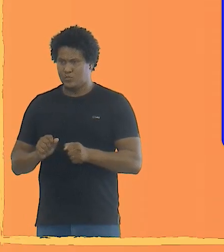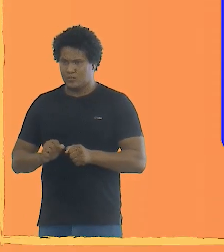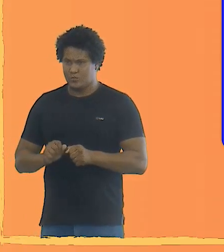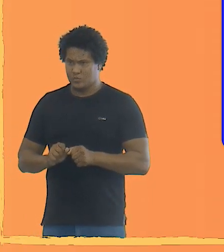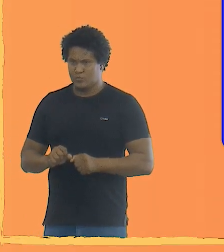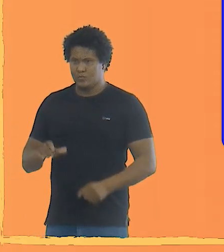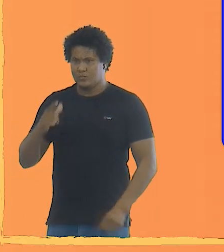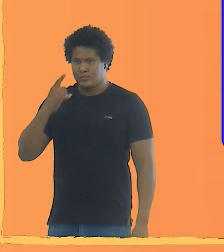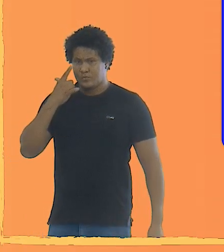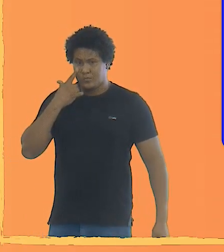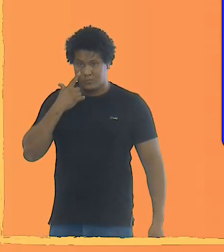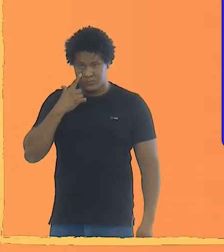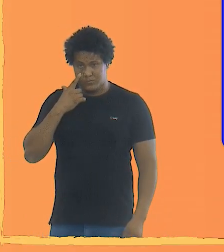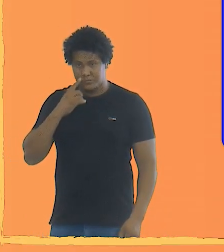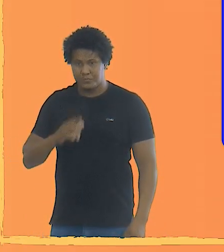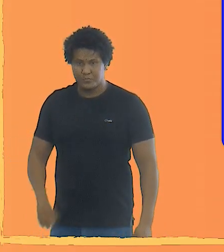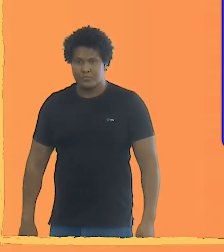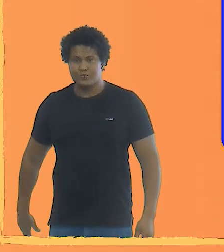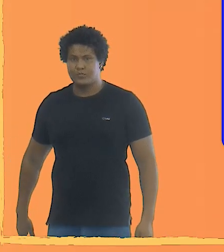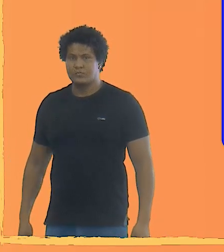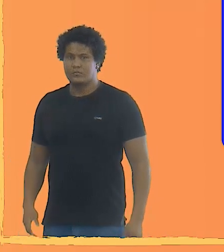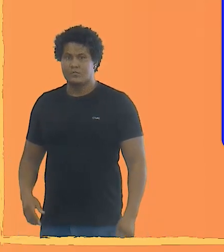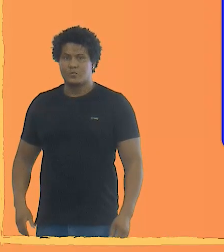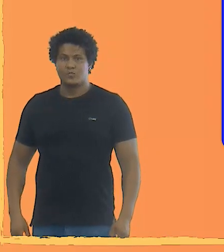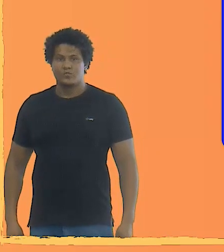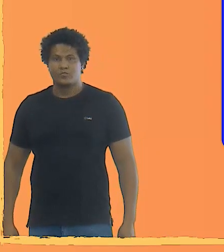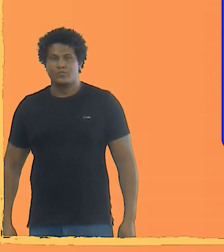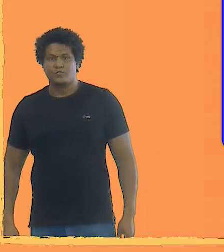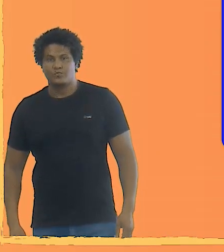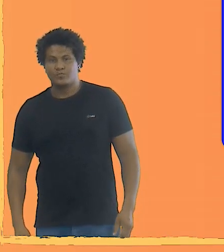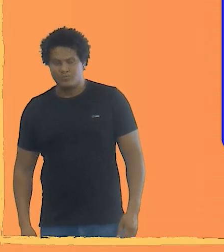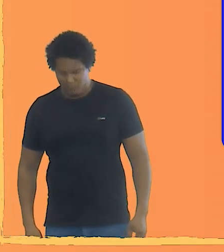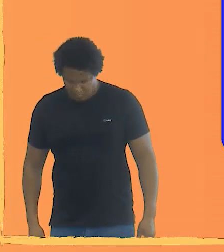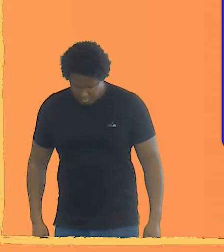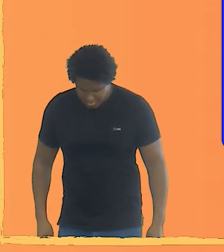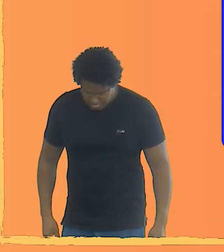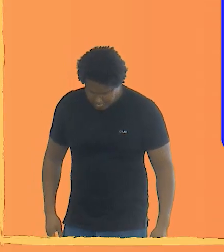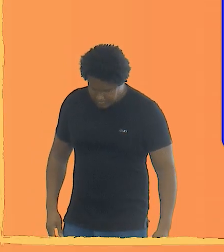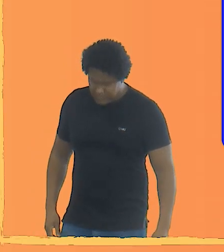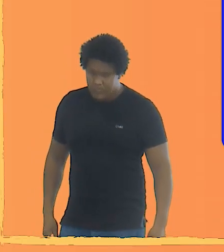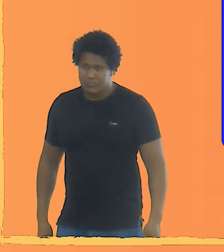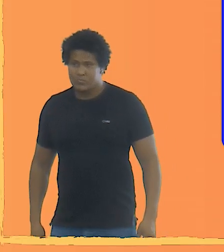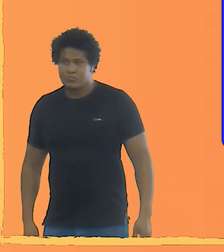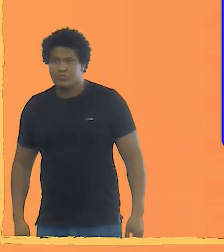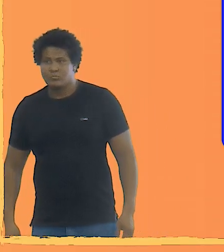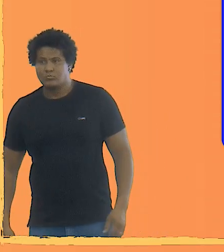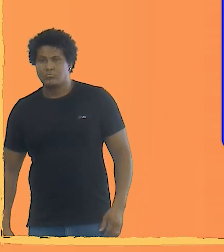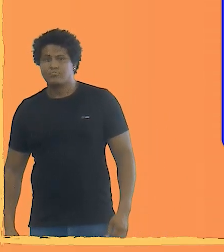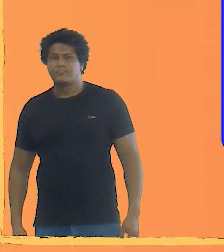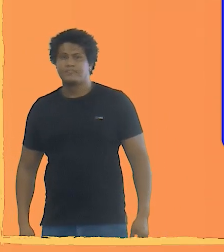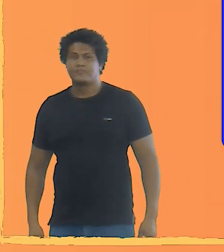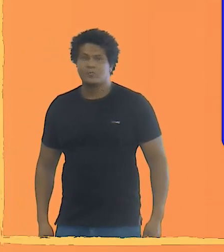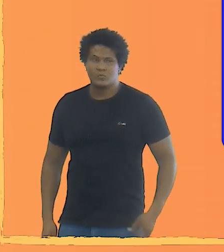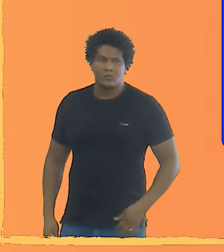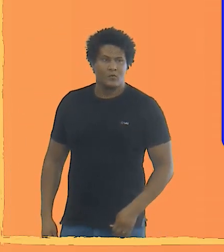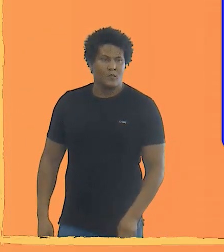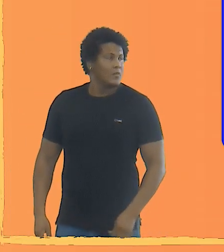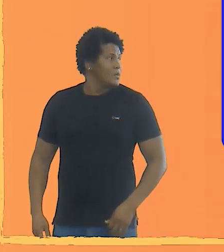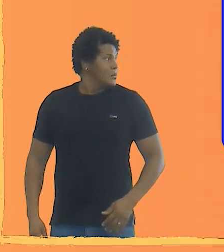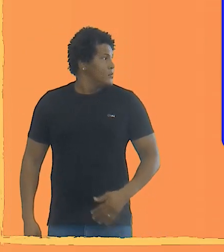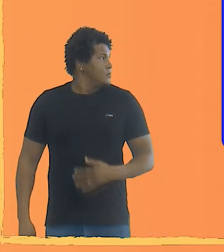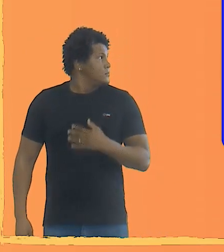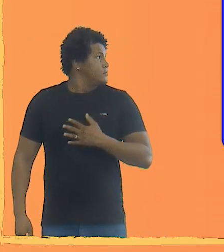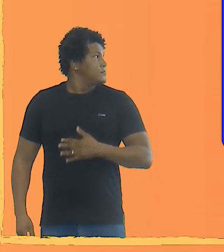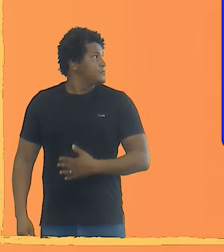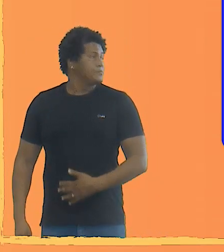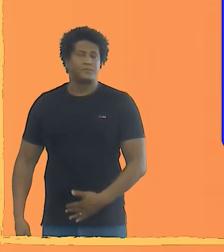aqui comigo, certo? Olha só. Gente, está aqui as engrenagens da coroa e está aqui as engrenagens do pinhão. O que